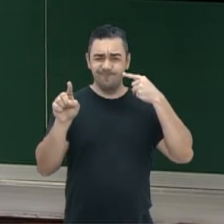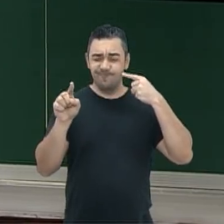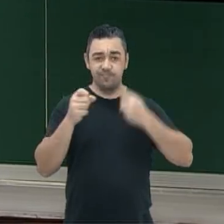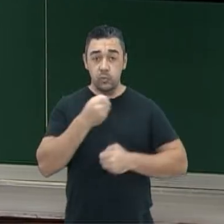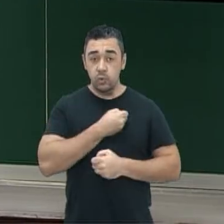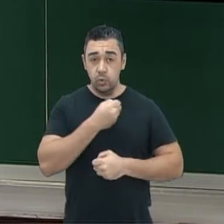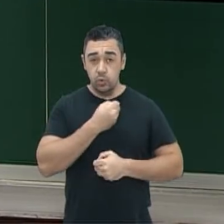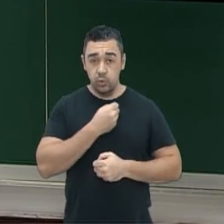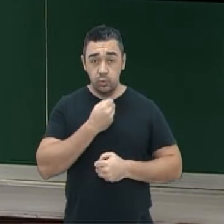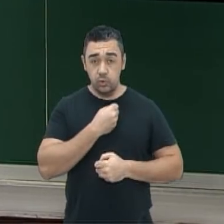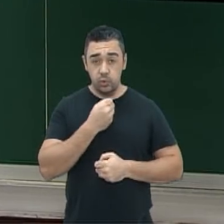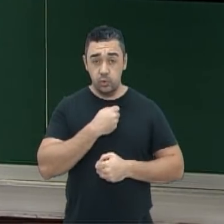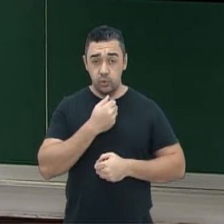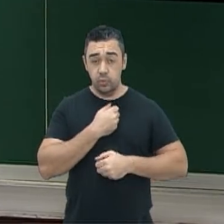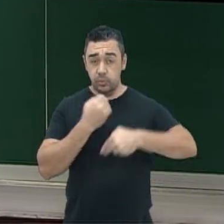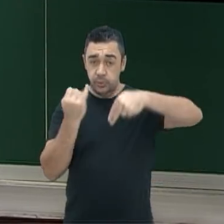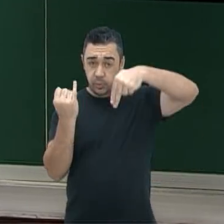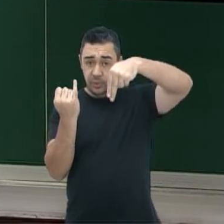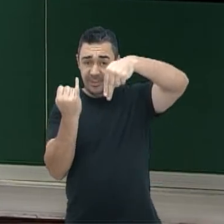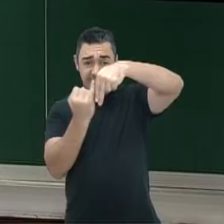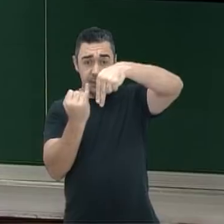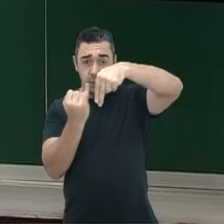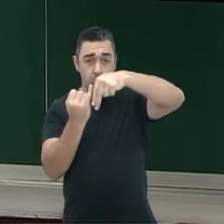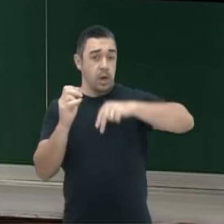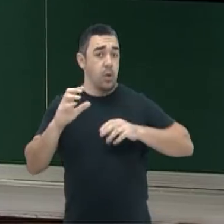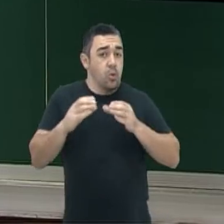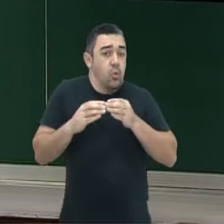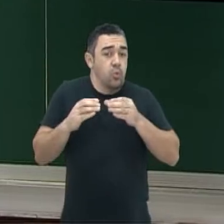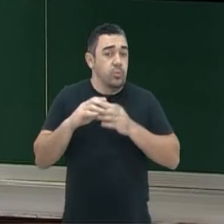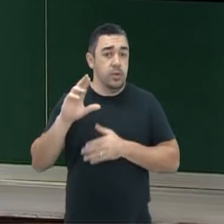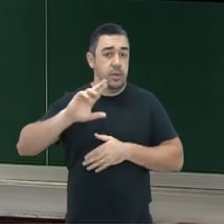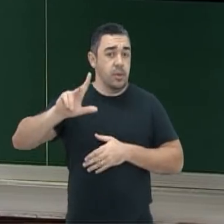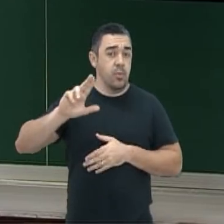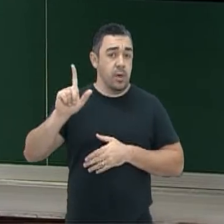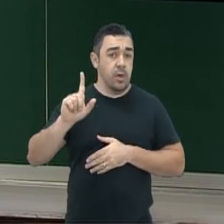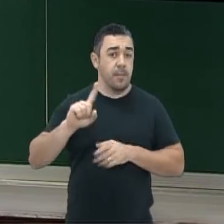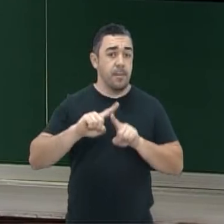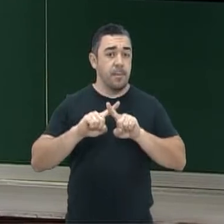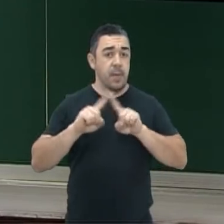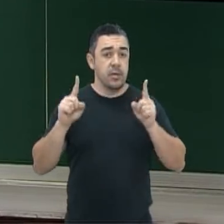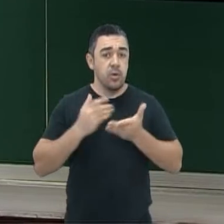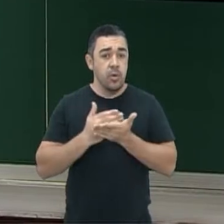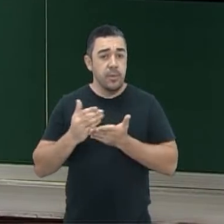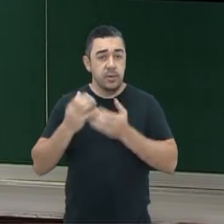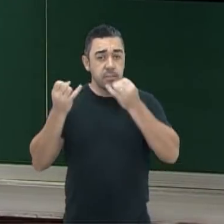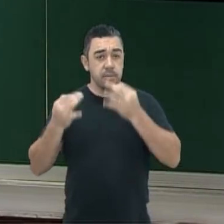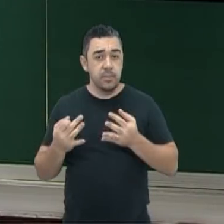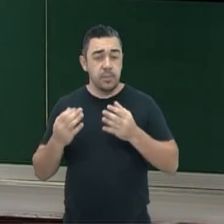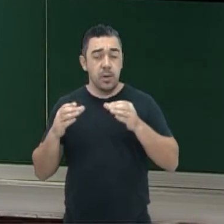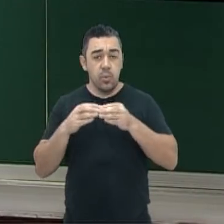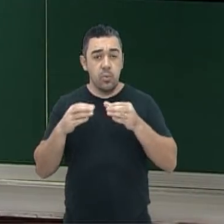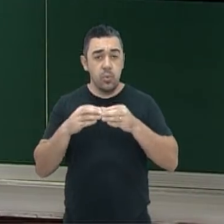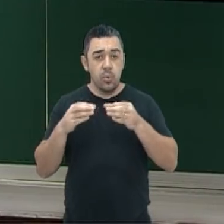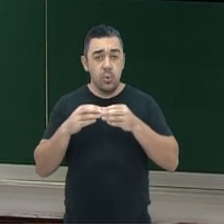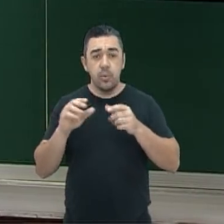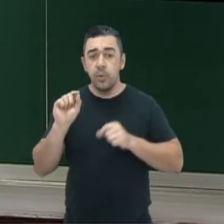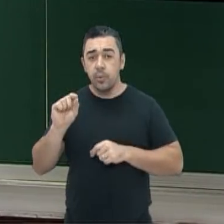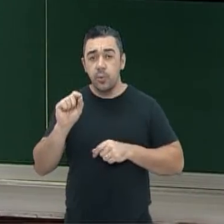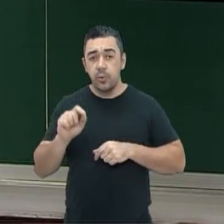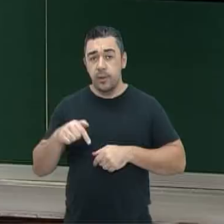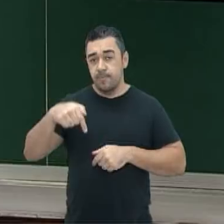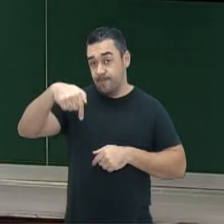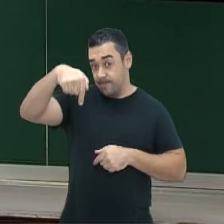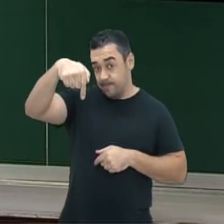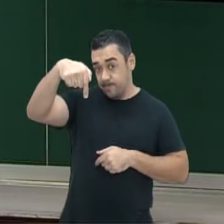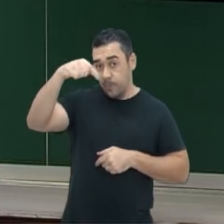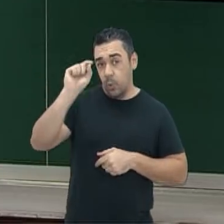números naturais, a gente já sabe que não. Mas aqui a gente está começando a falar do quê? Do conjunto dos números